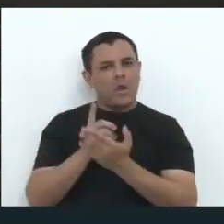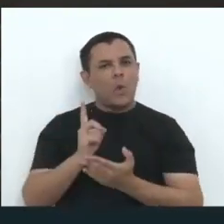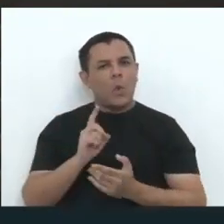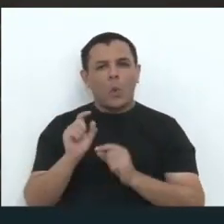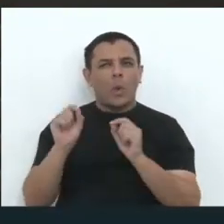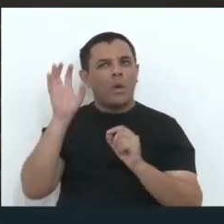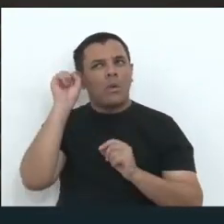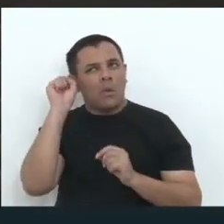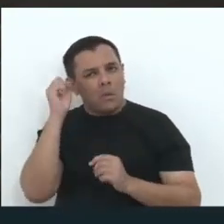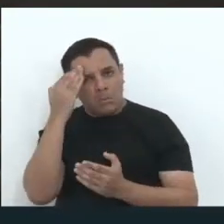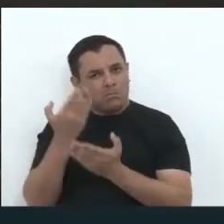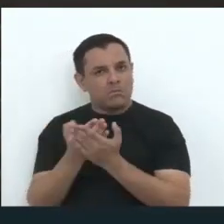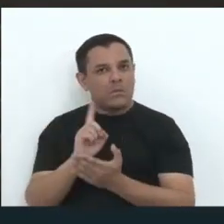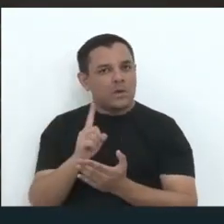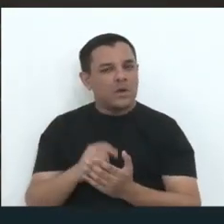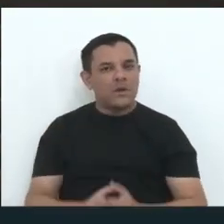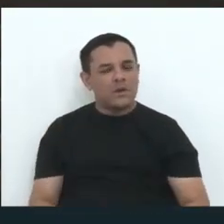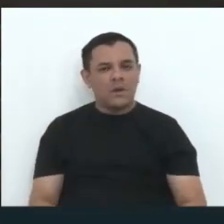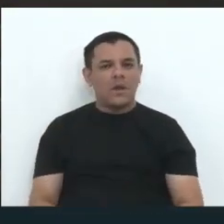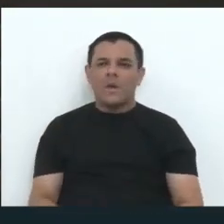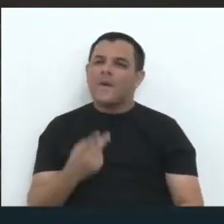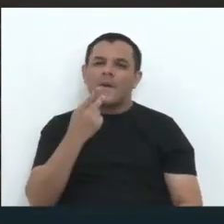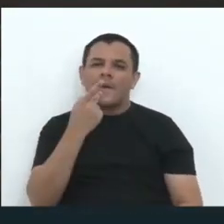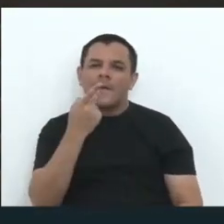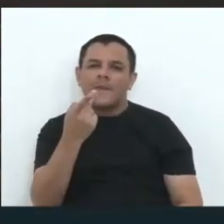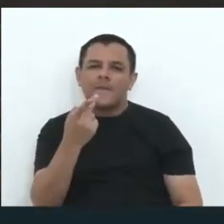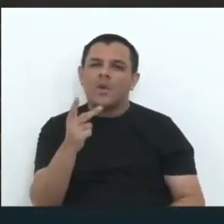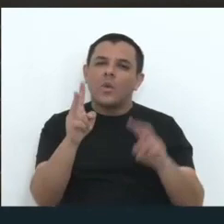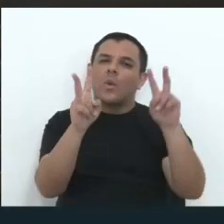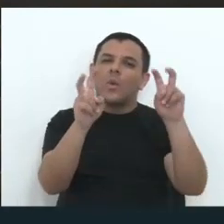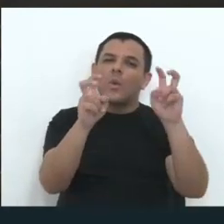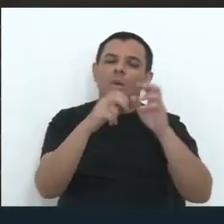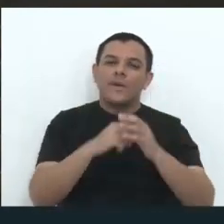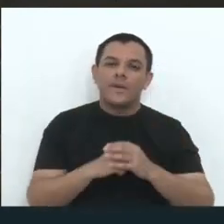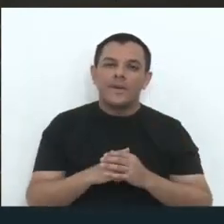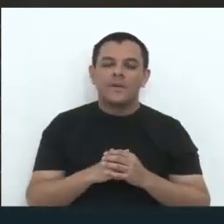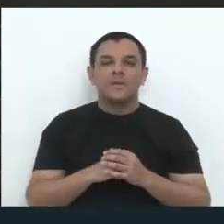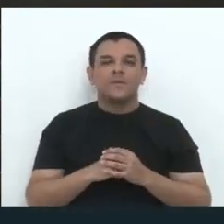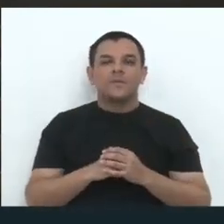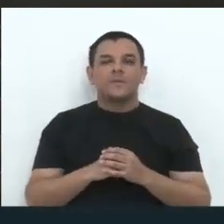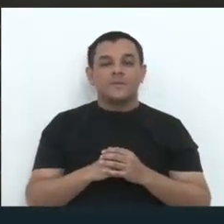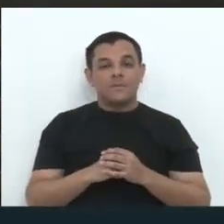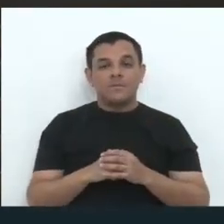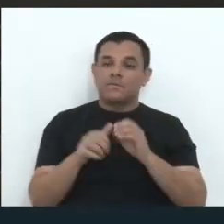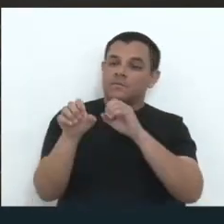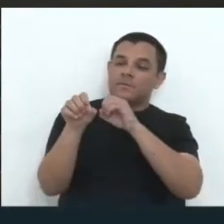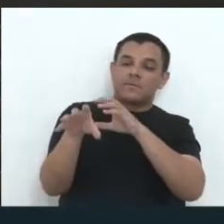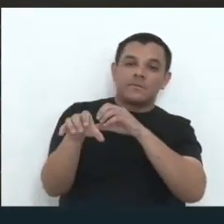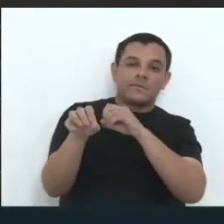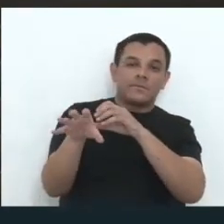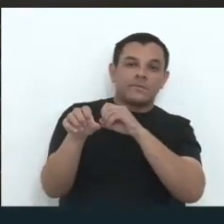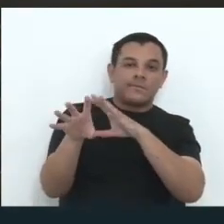ouvindo, falando sobre a educação